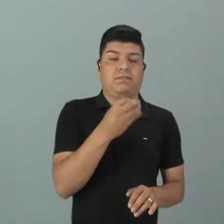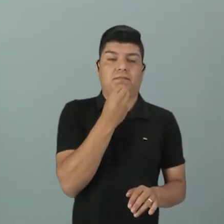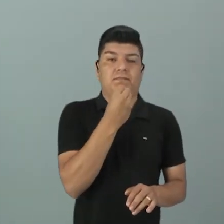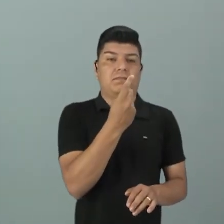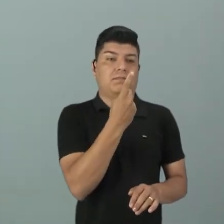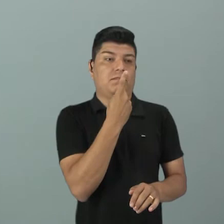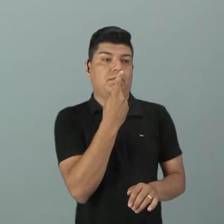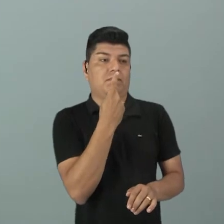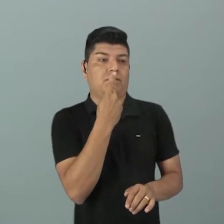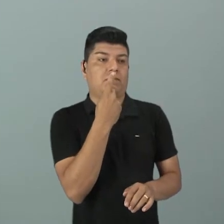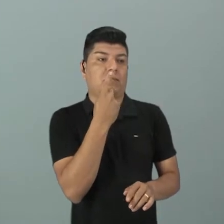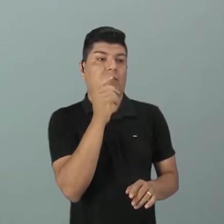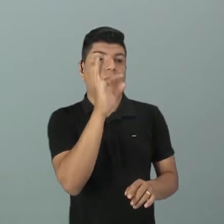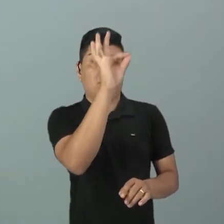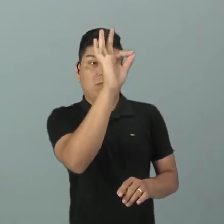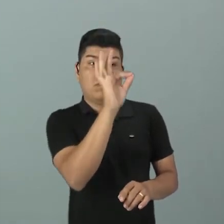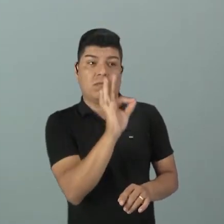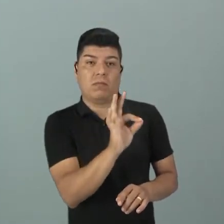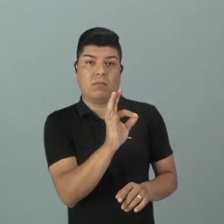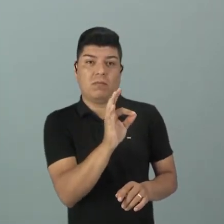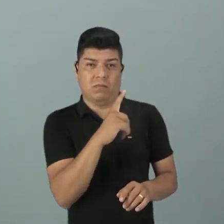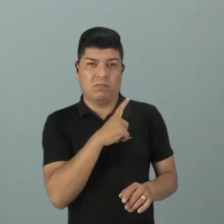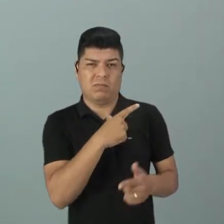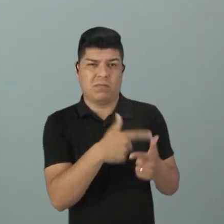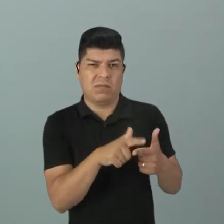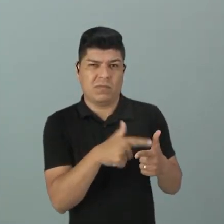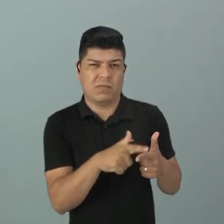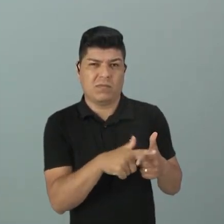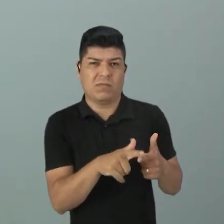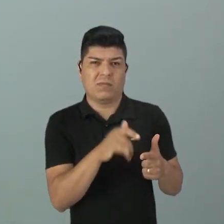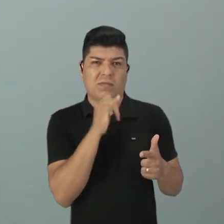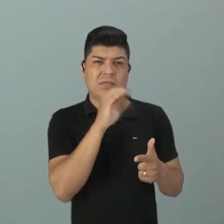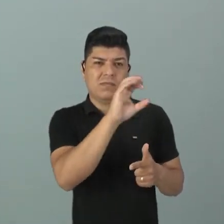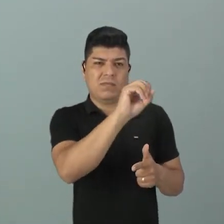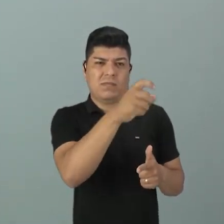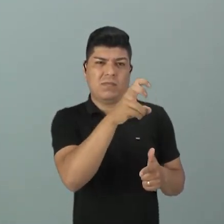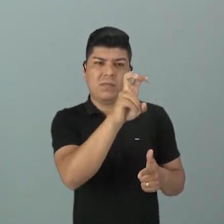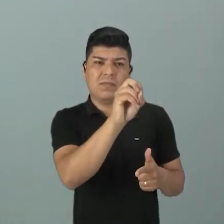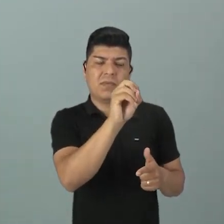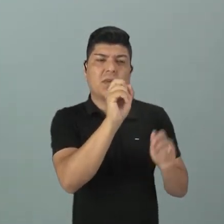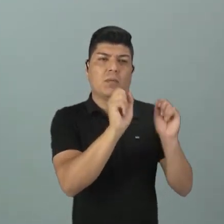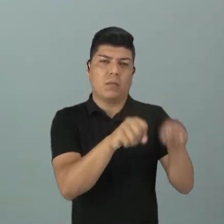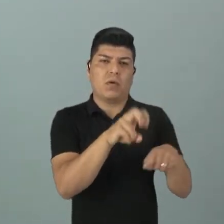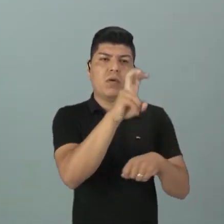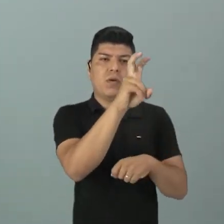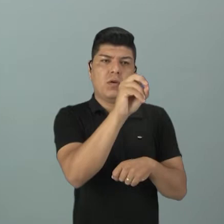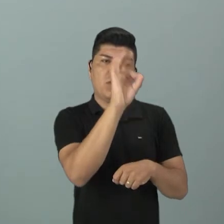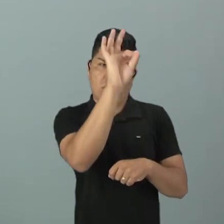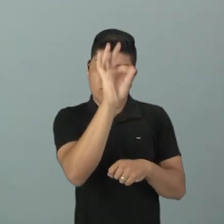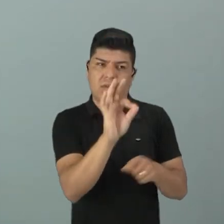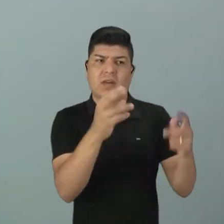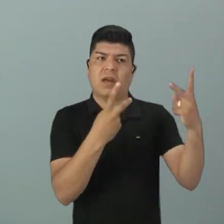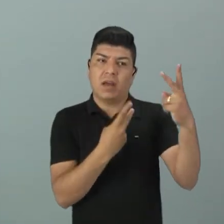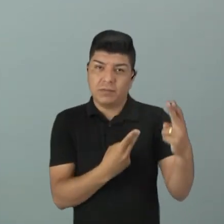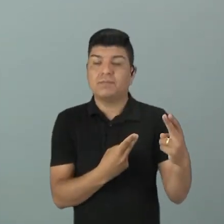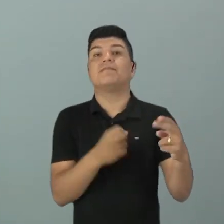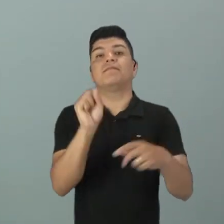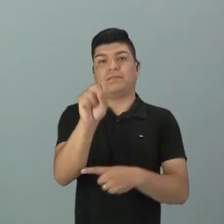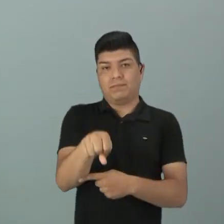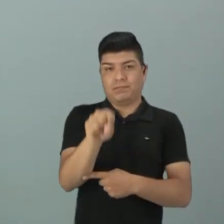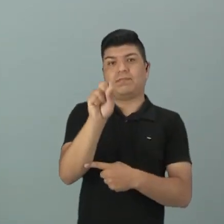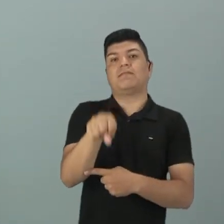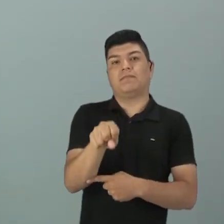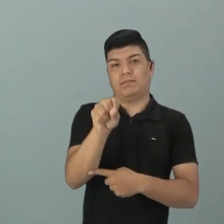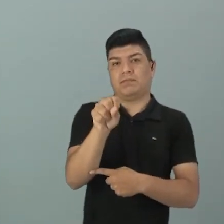probabilidade em percentual, tem algum problema? Se eu quiser chamar esse meio de 50%, é a mesma coisa? É a mesma coisa,